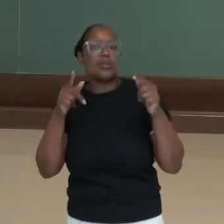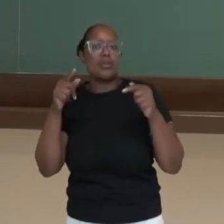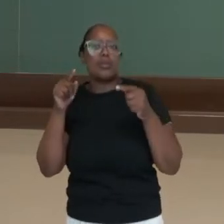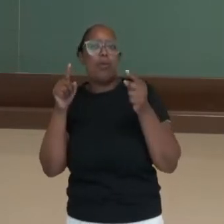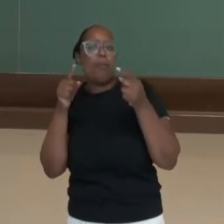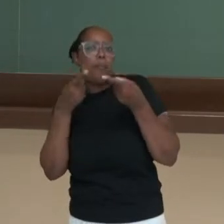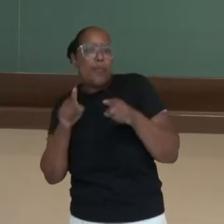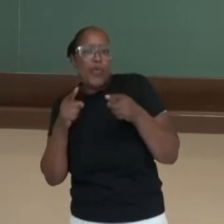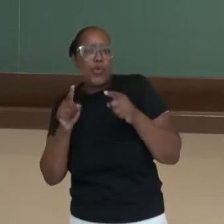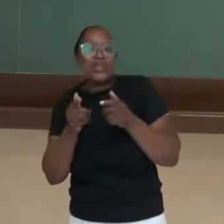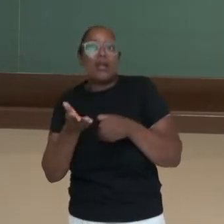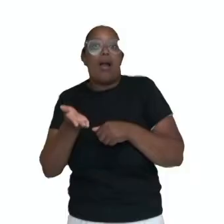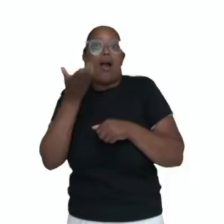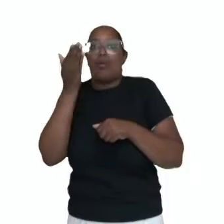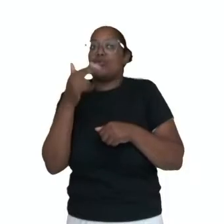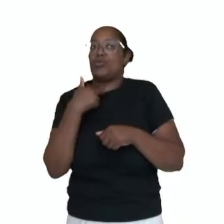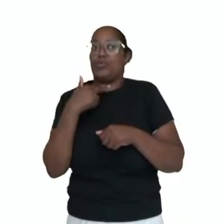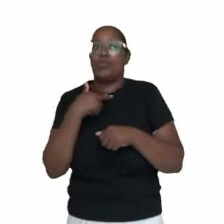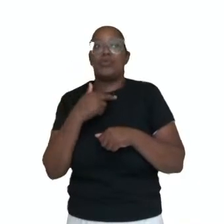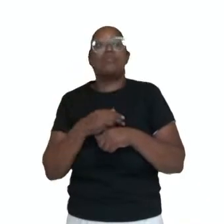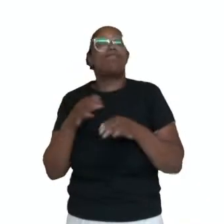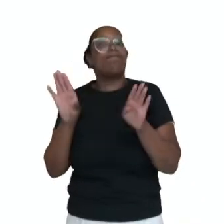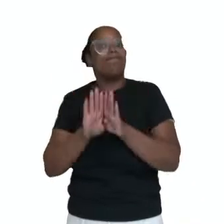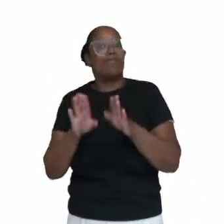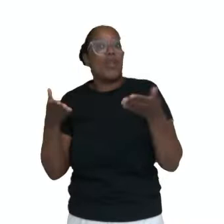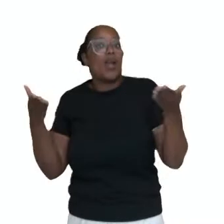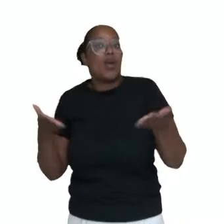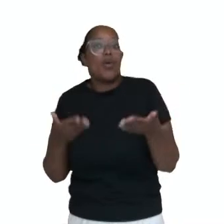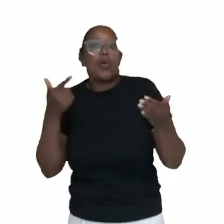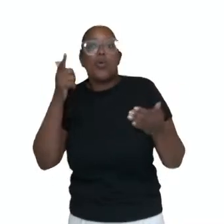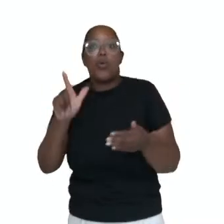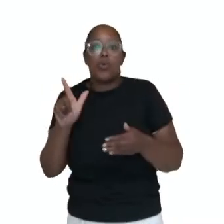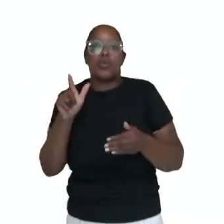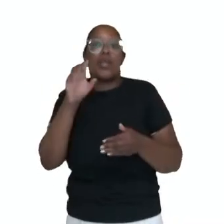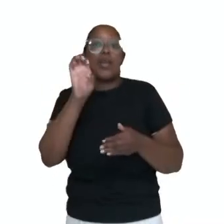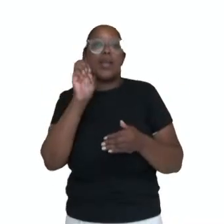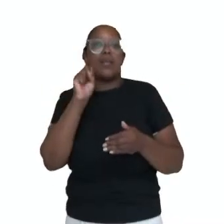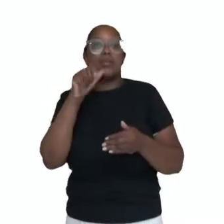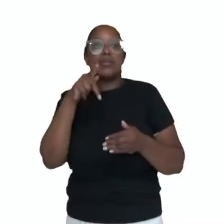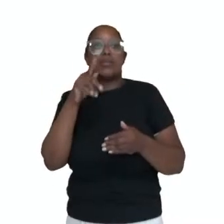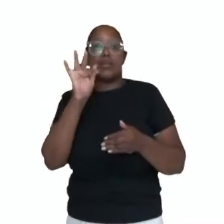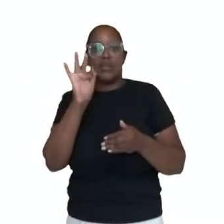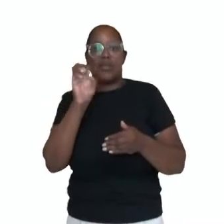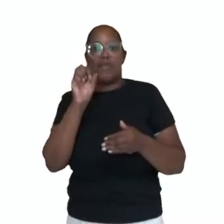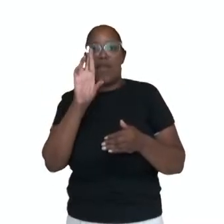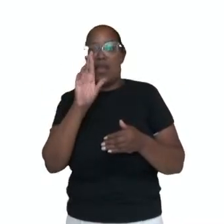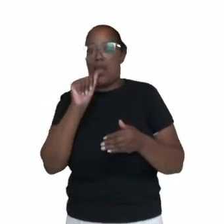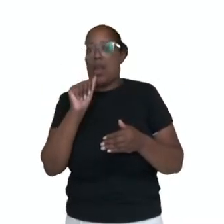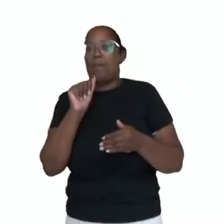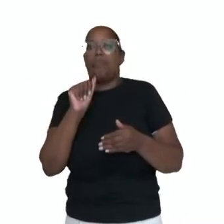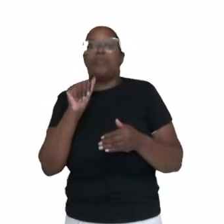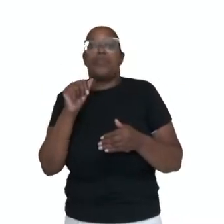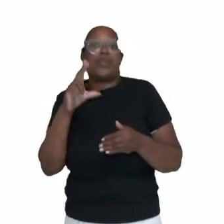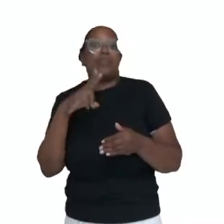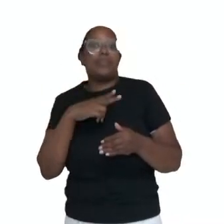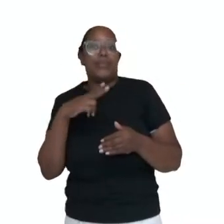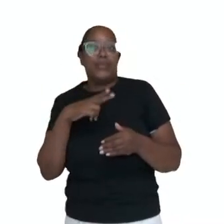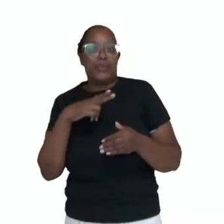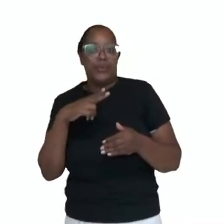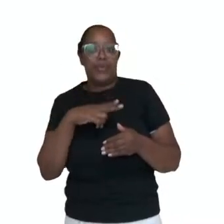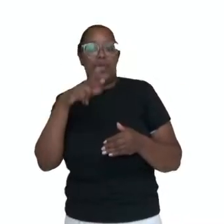né? E a esfera privada, tem uma imagem ali, já está lá, propriedade privada,